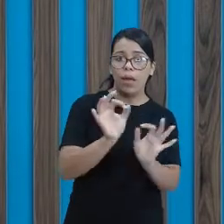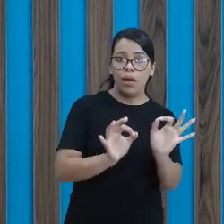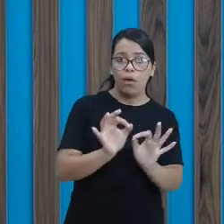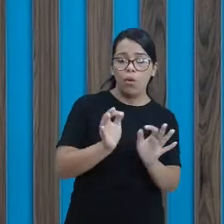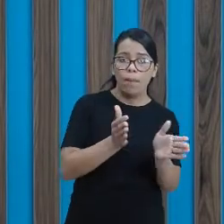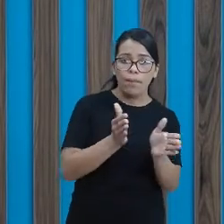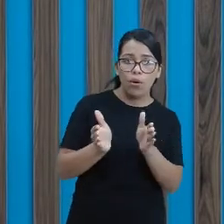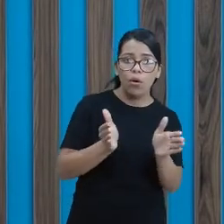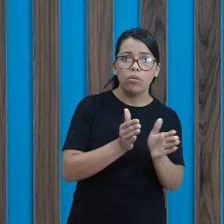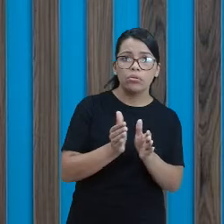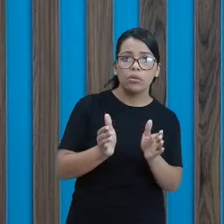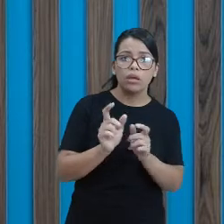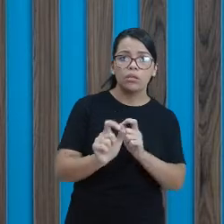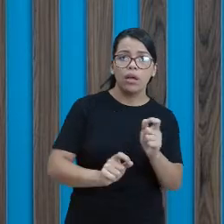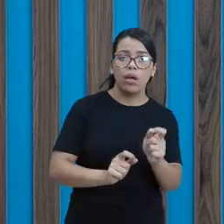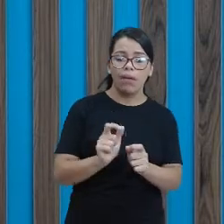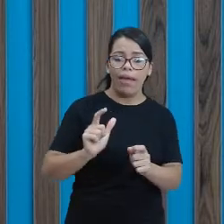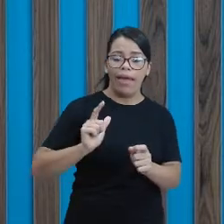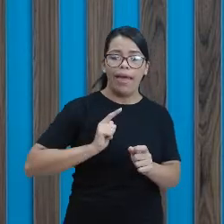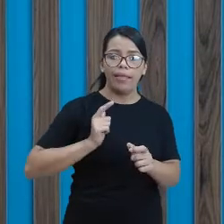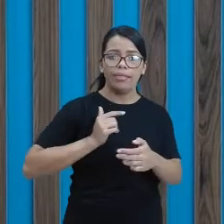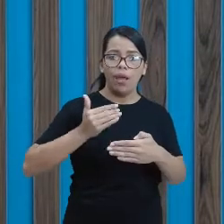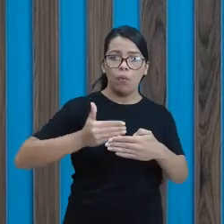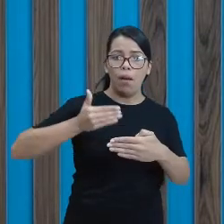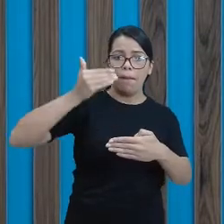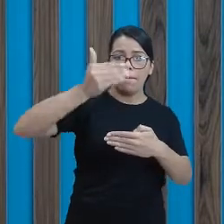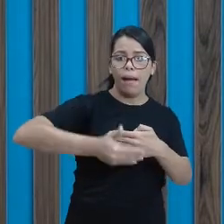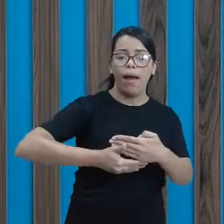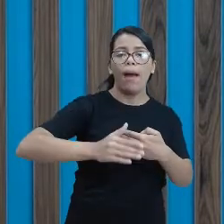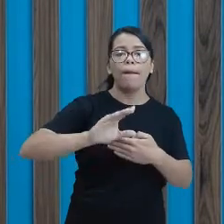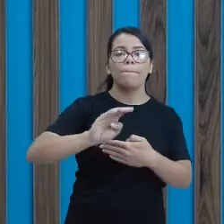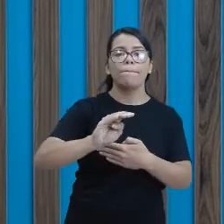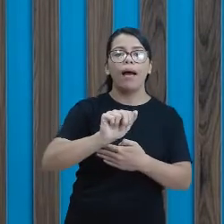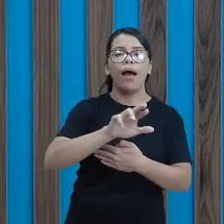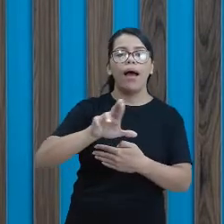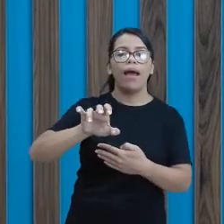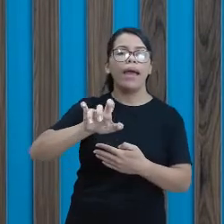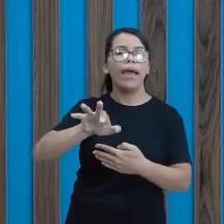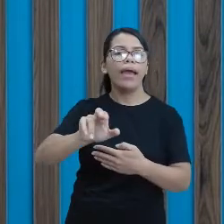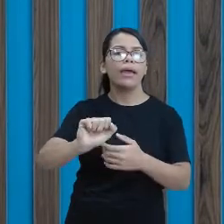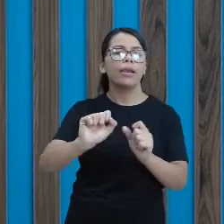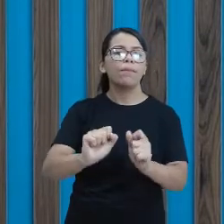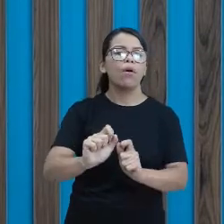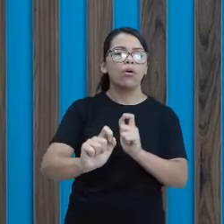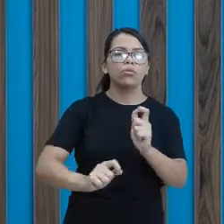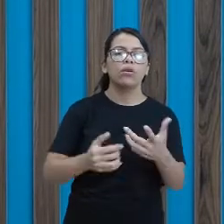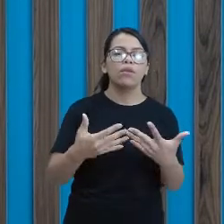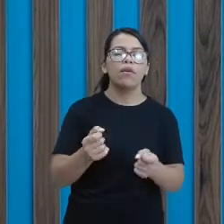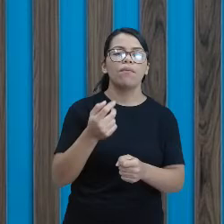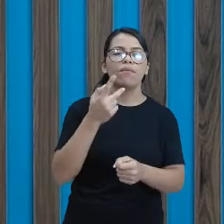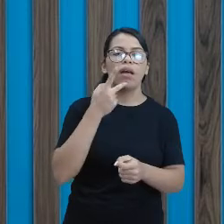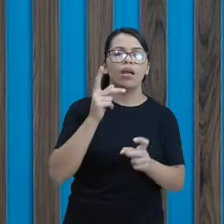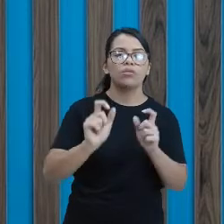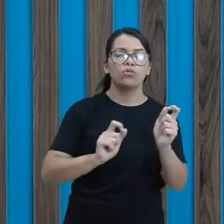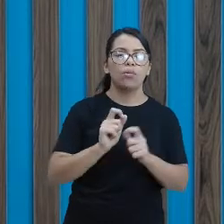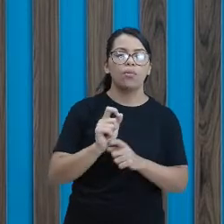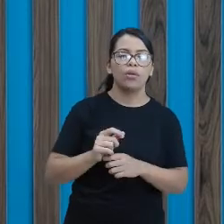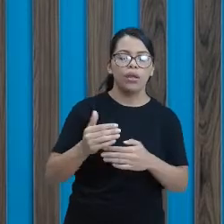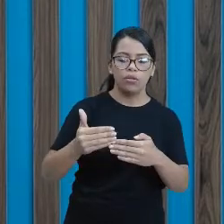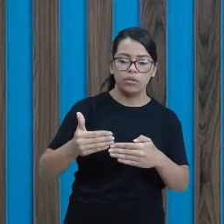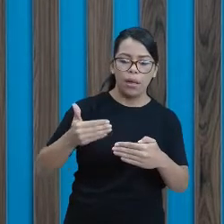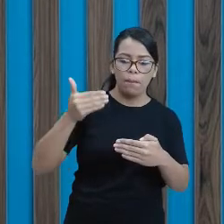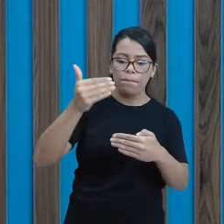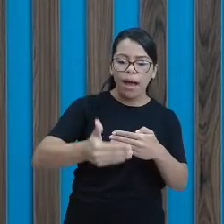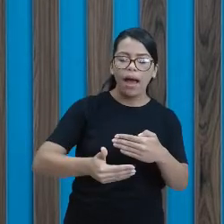formação de uma barreira. Mas essa barreira, pessoal, ela pode ser o quê, professora? Vamos falar aqui de barreira geográfica,